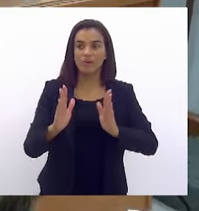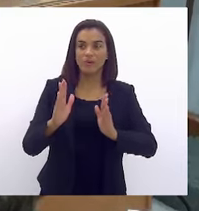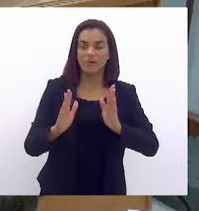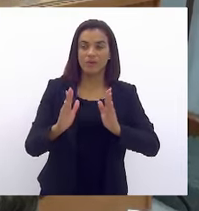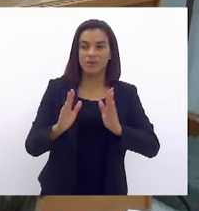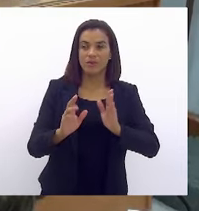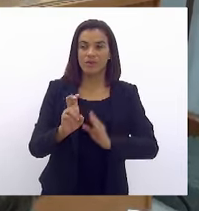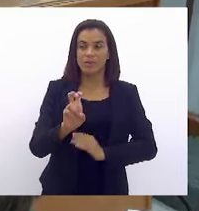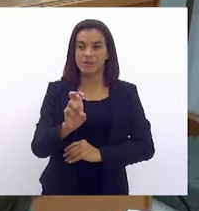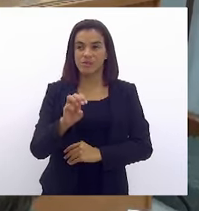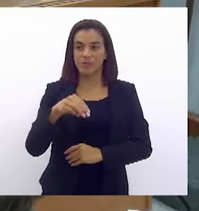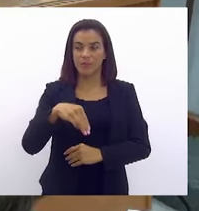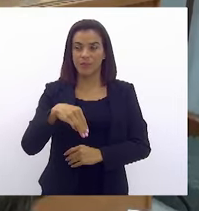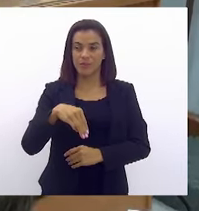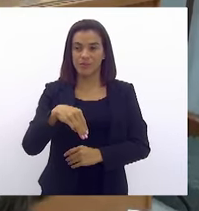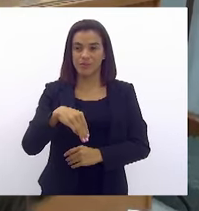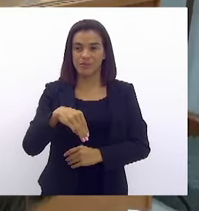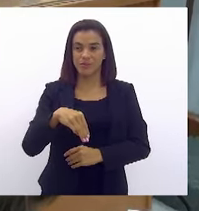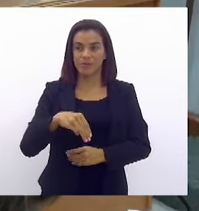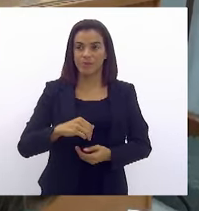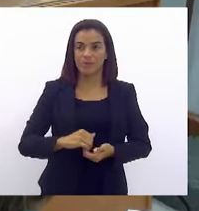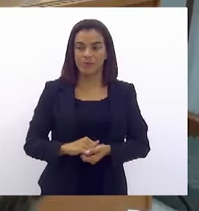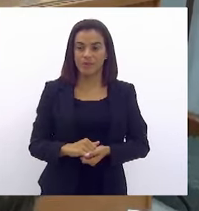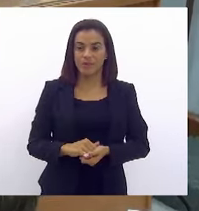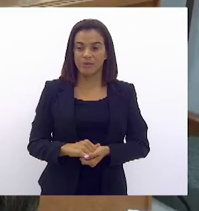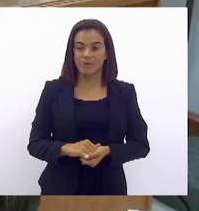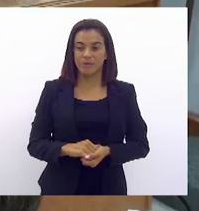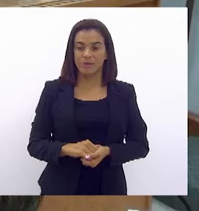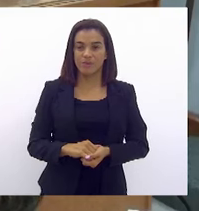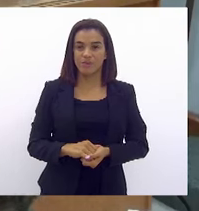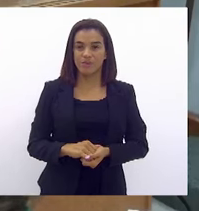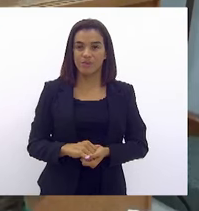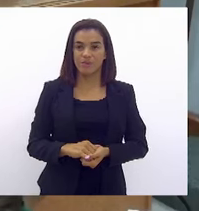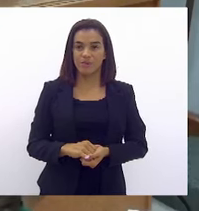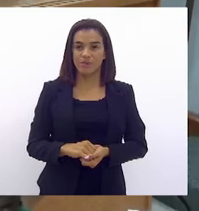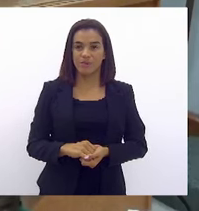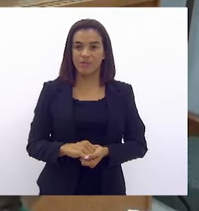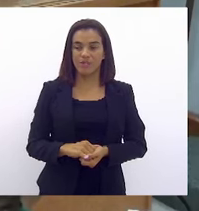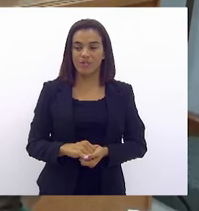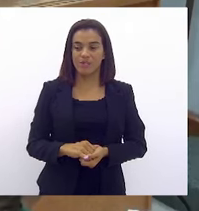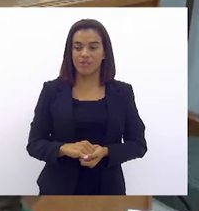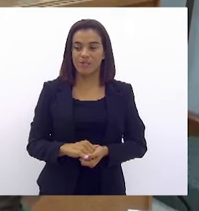Cinco minutinhos? Cinco minutos. Boa tarde a todos e todas.